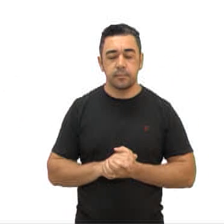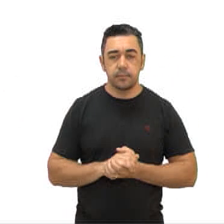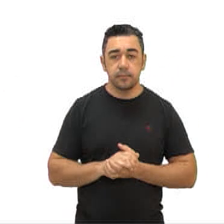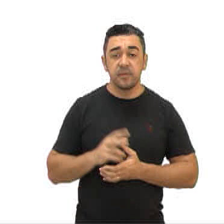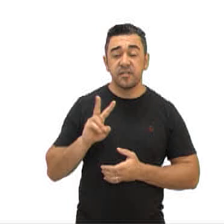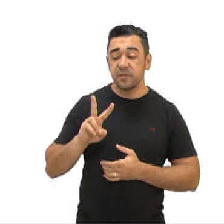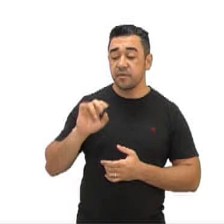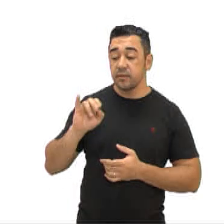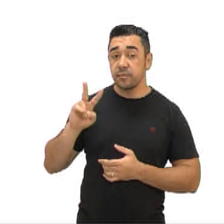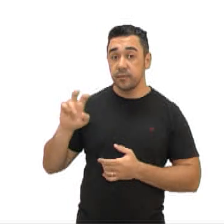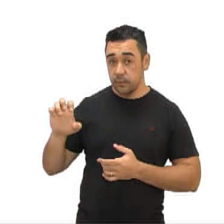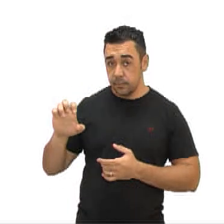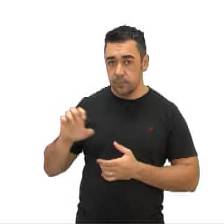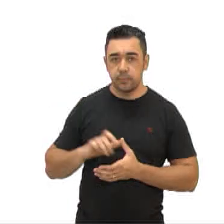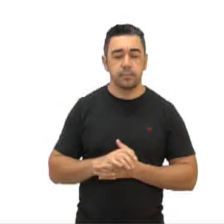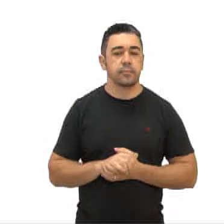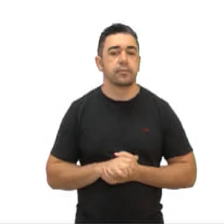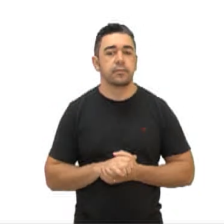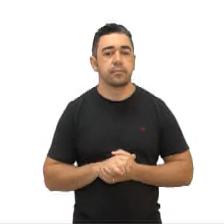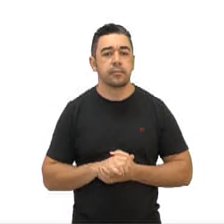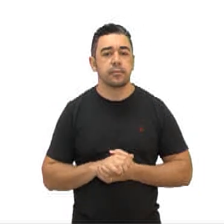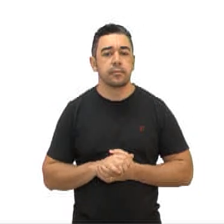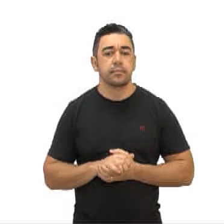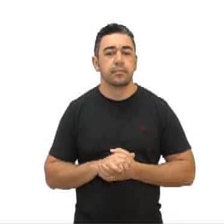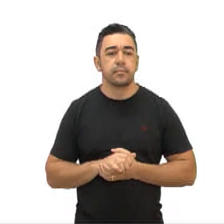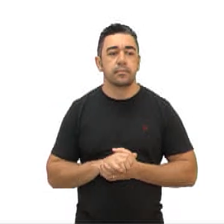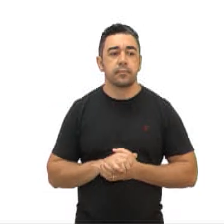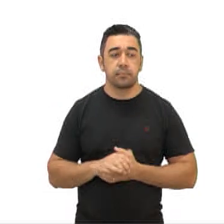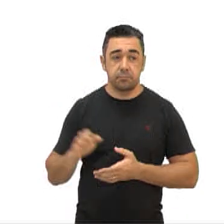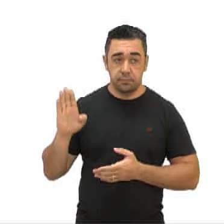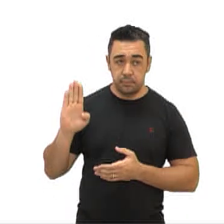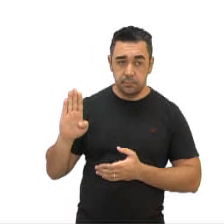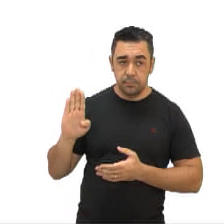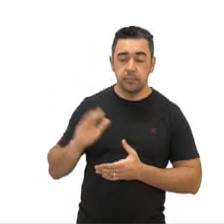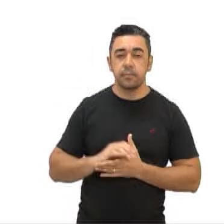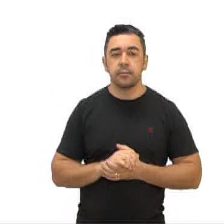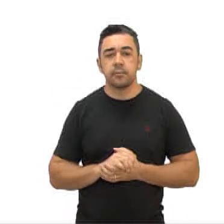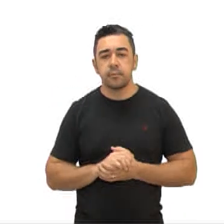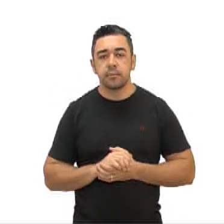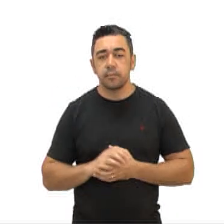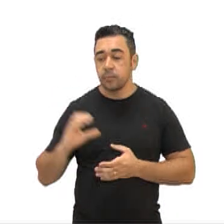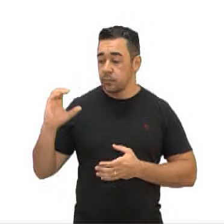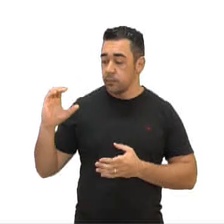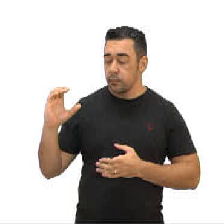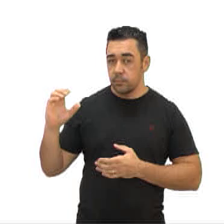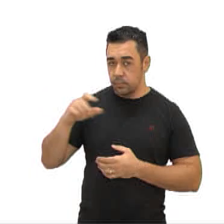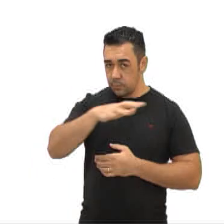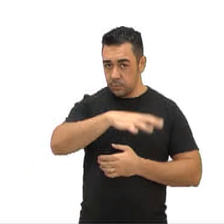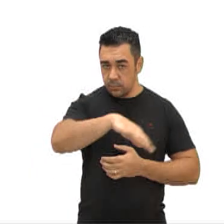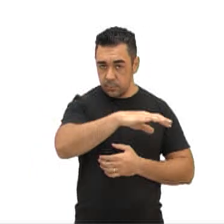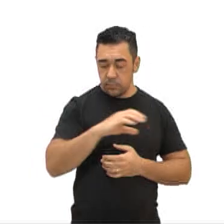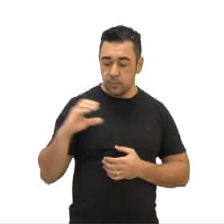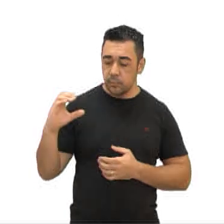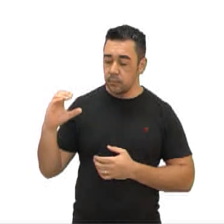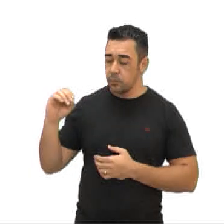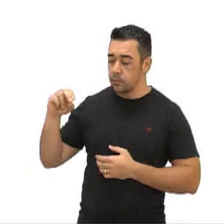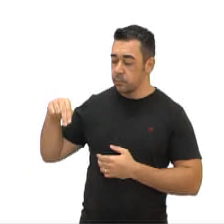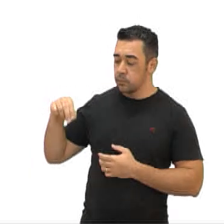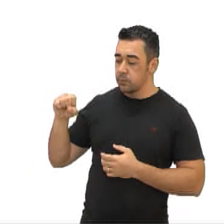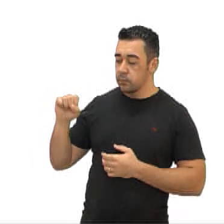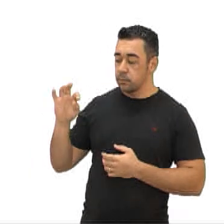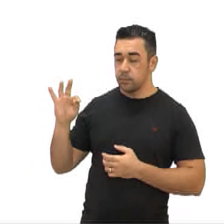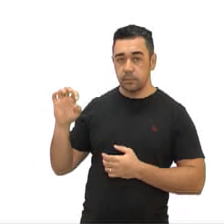vive, ele vive em Argentina. B, los estudiantes, né, o verbo contestar,